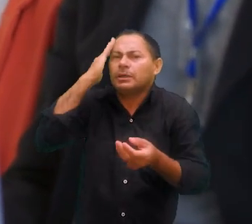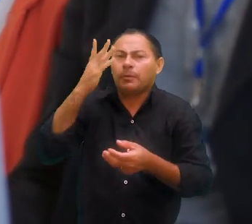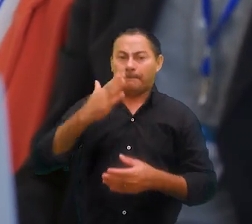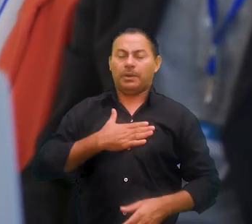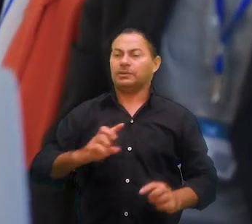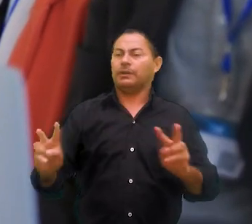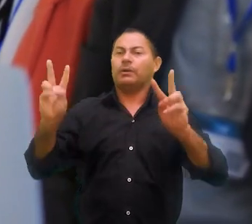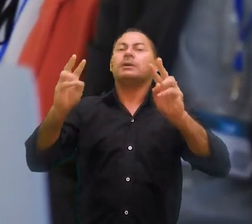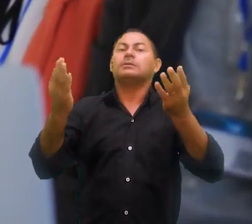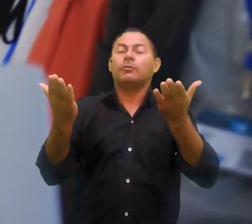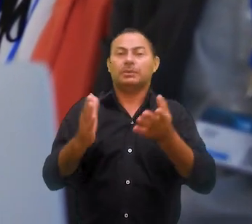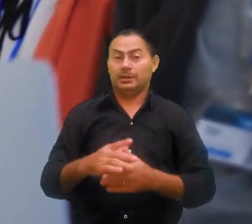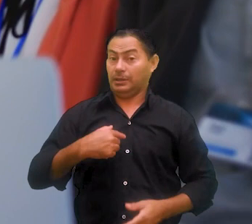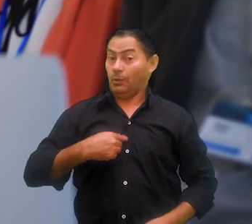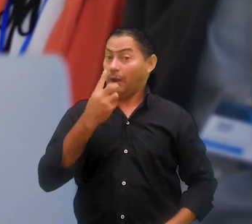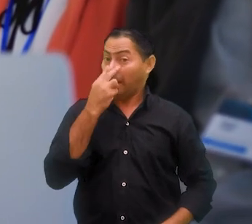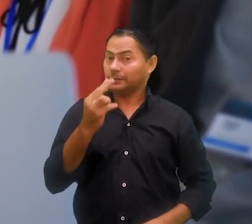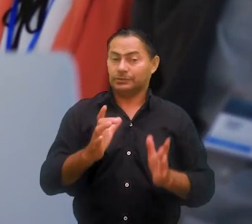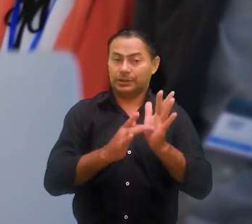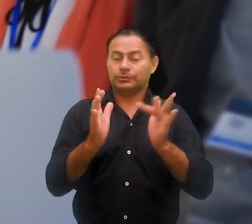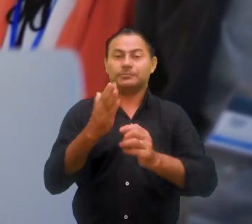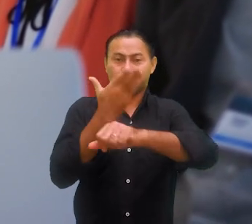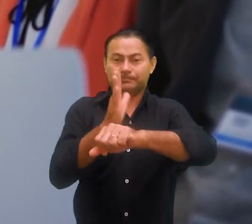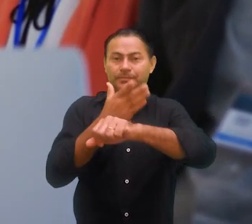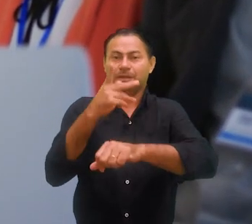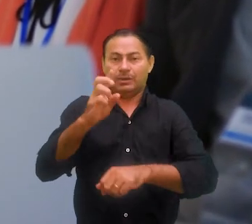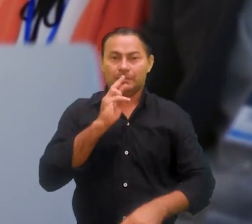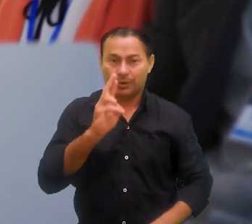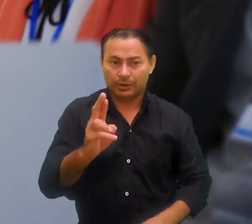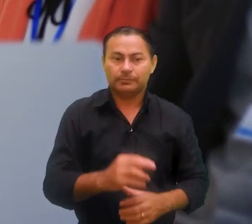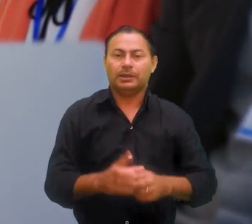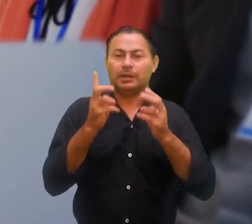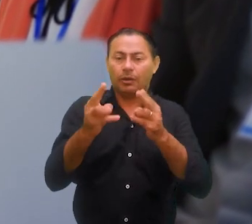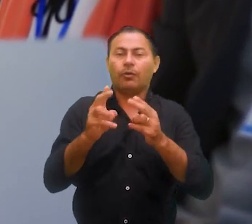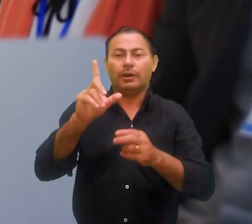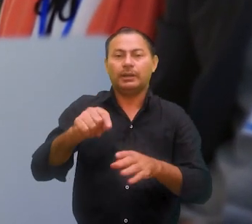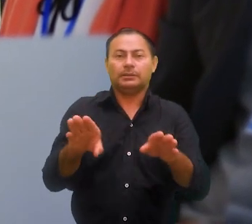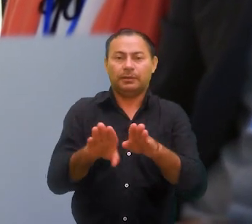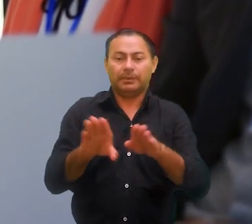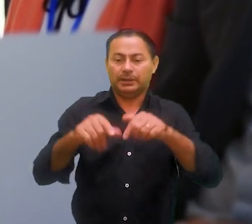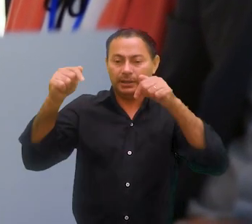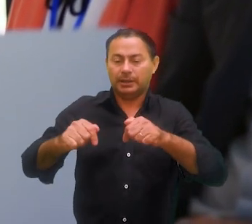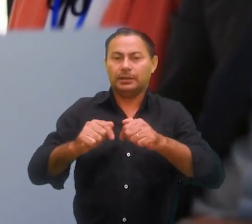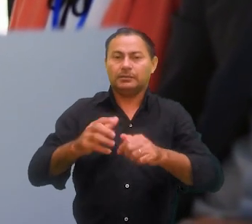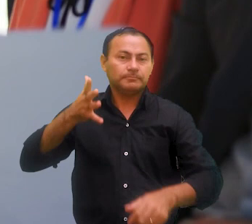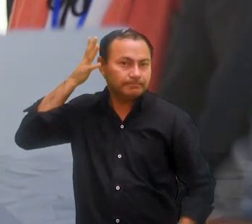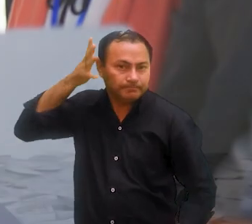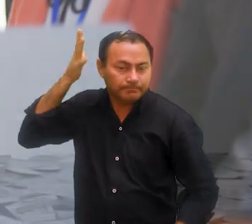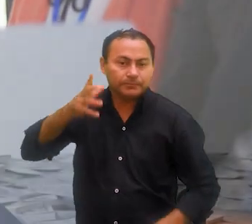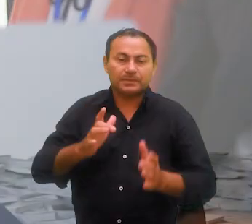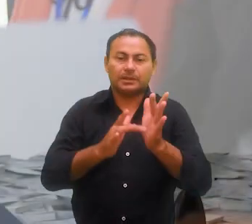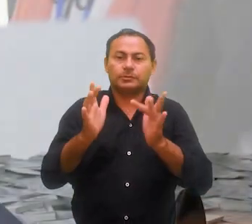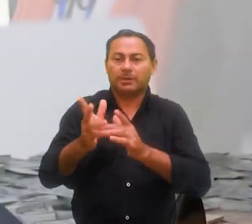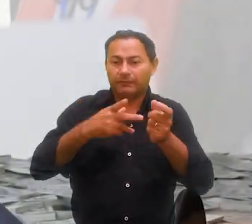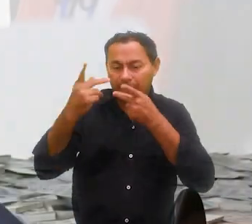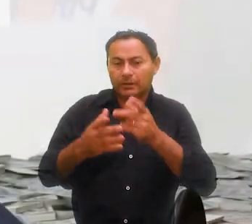como é que eu descubro quais são os meus valores? Eu acho que Jesus seria muito prático na sua resposta, assim como ele foi também aqui neste